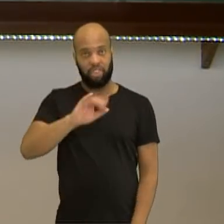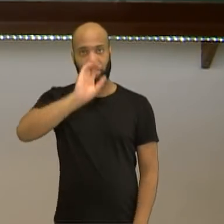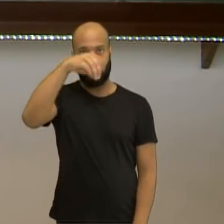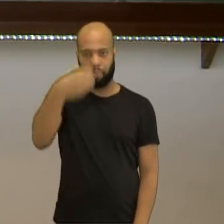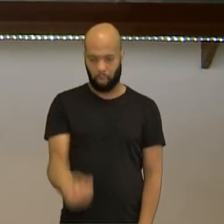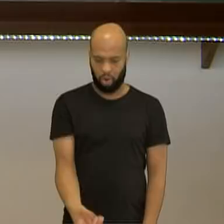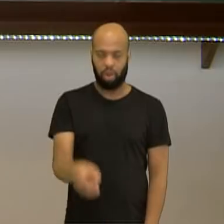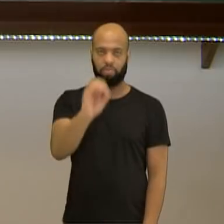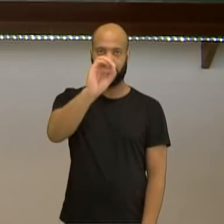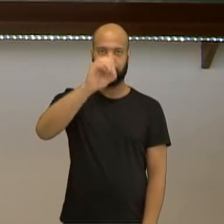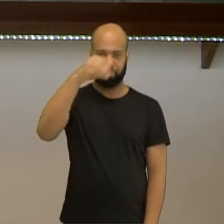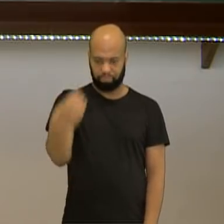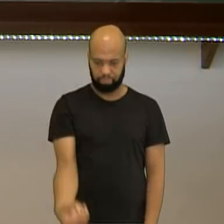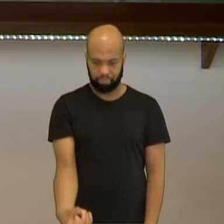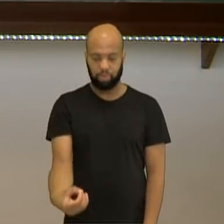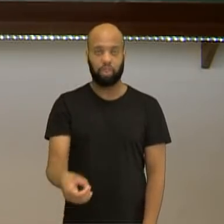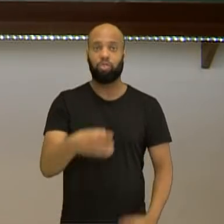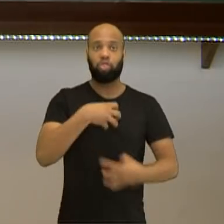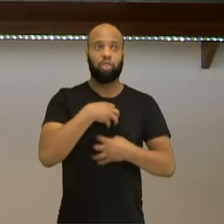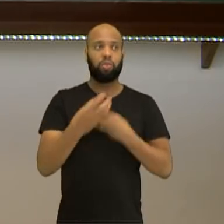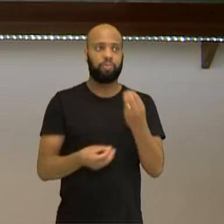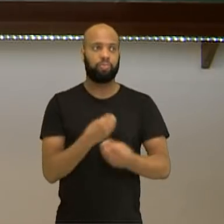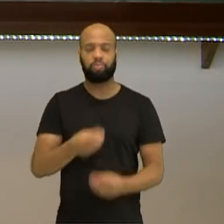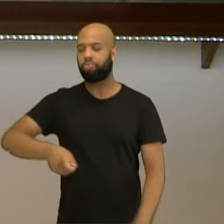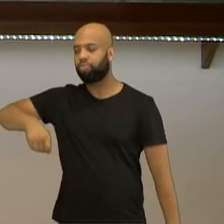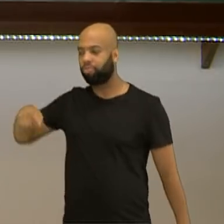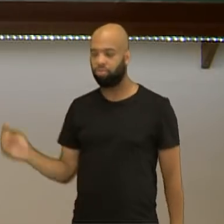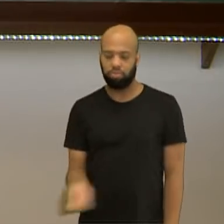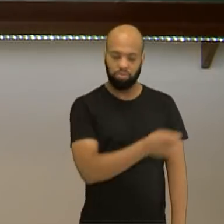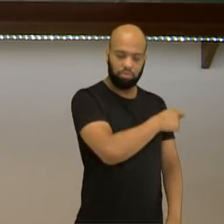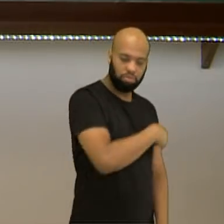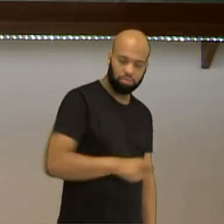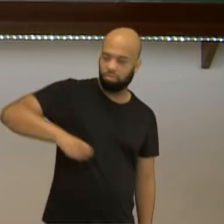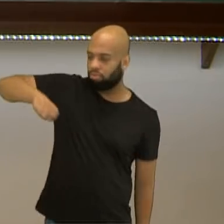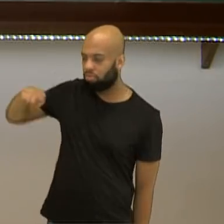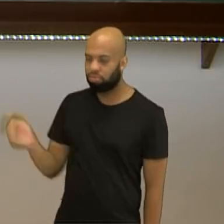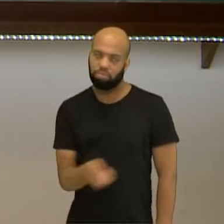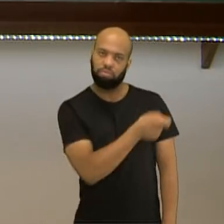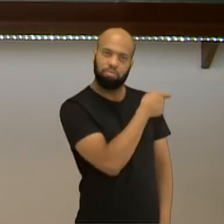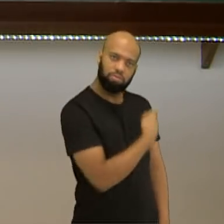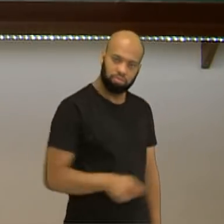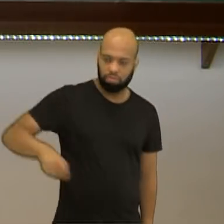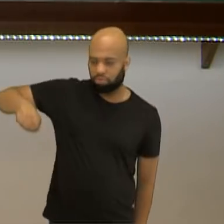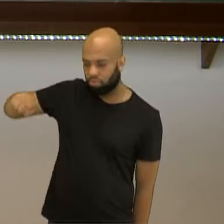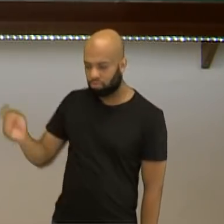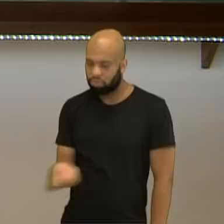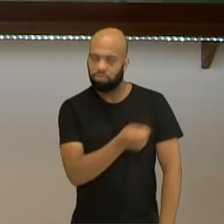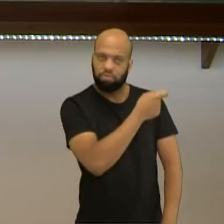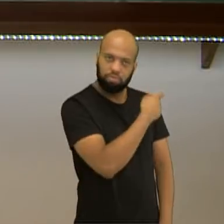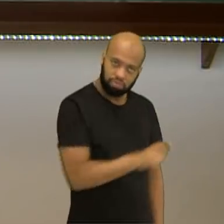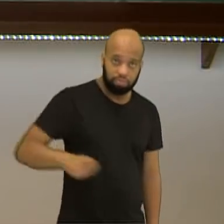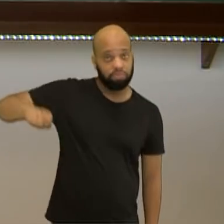no chão. O livre, você vai sempre dar a atacada na bolinha, né? Fazer a